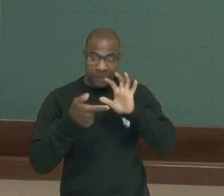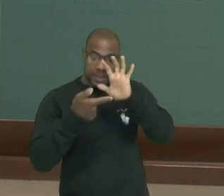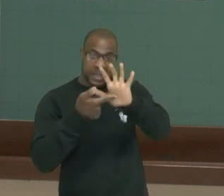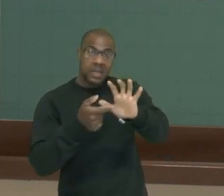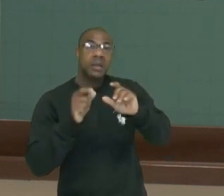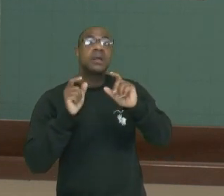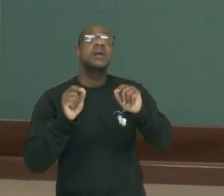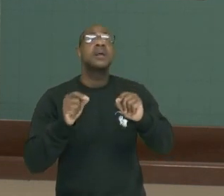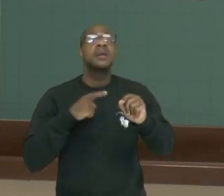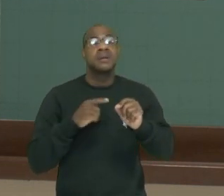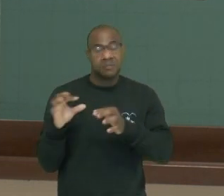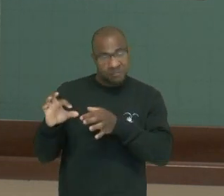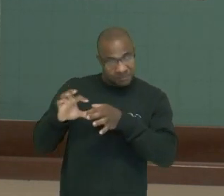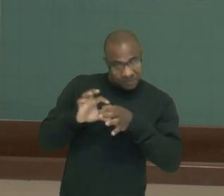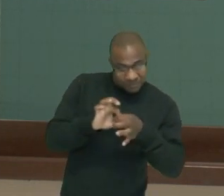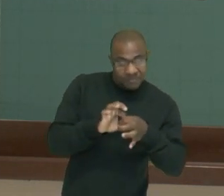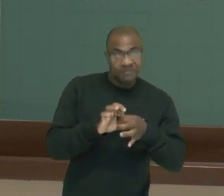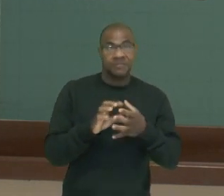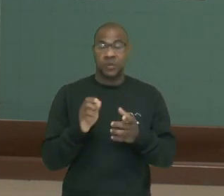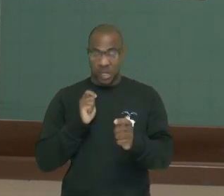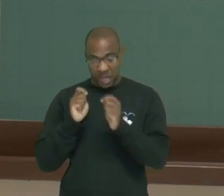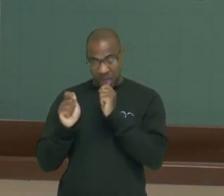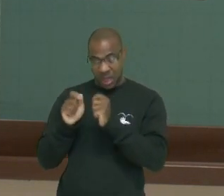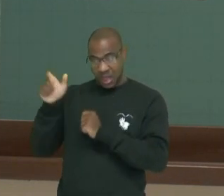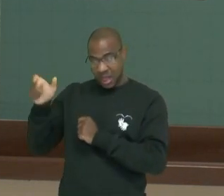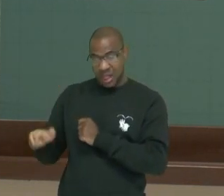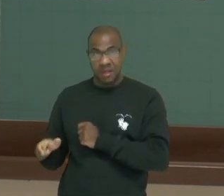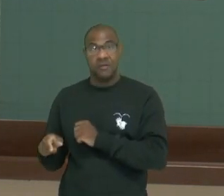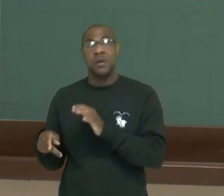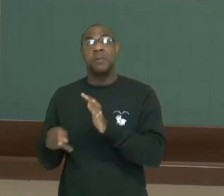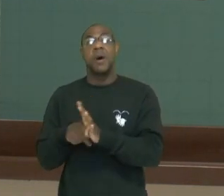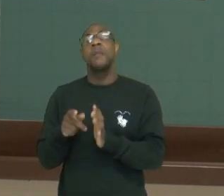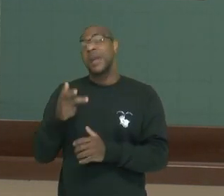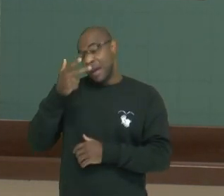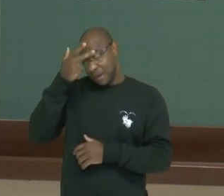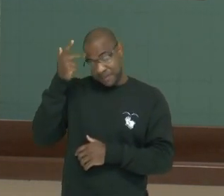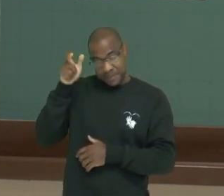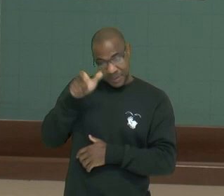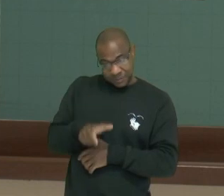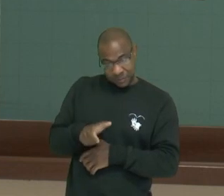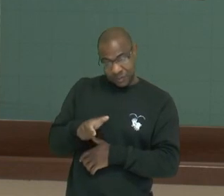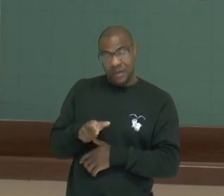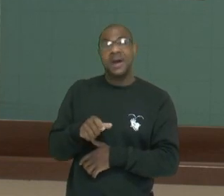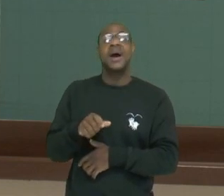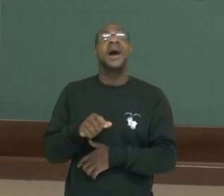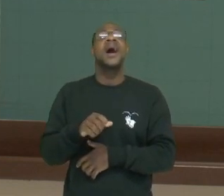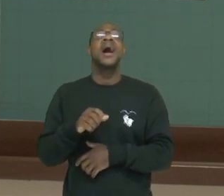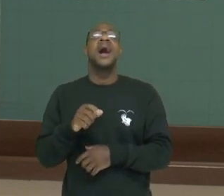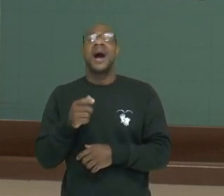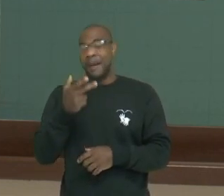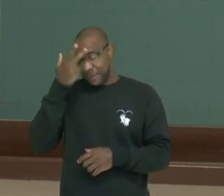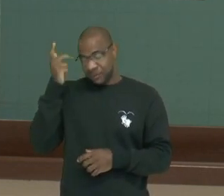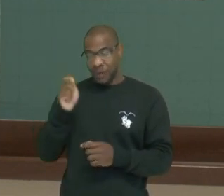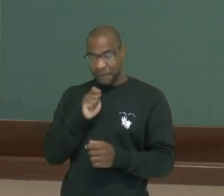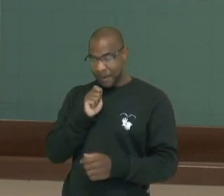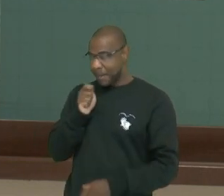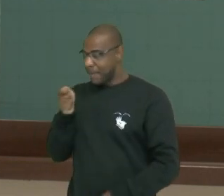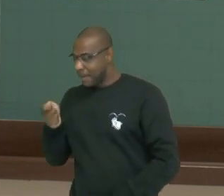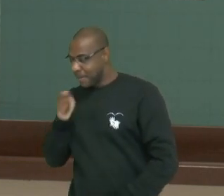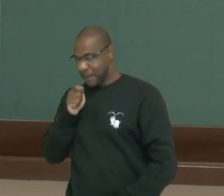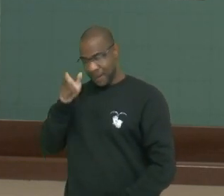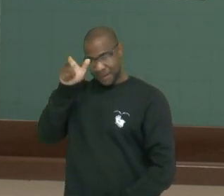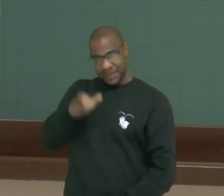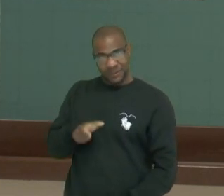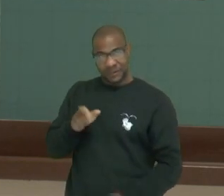apresentação, contextualização do entrevistado foi o jornalista. Após a entrevista, ele elaborou, ele teve uma base de tudo que